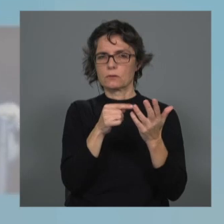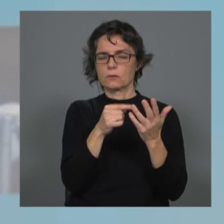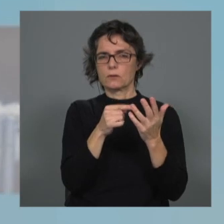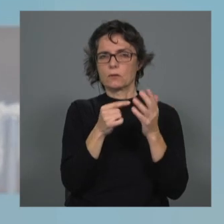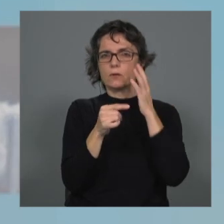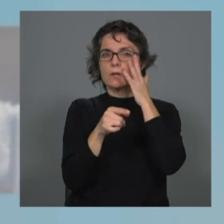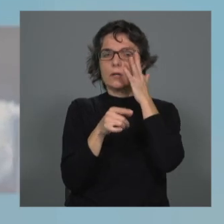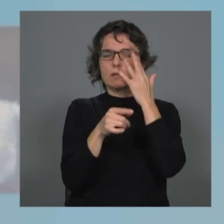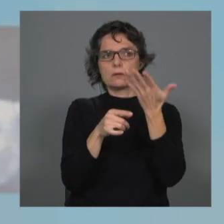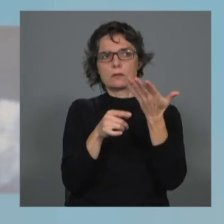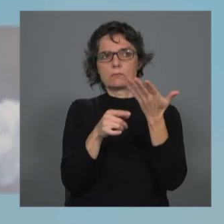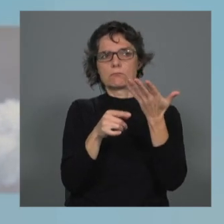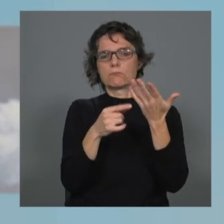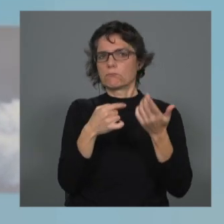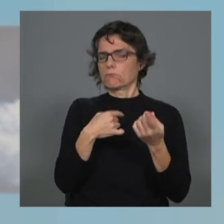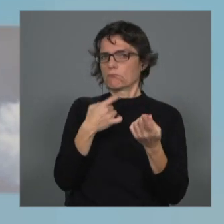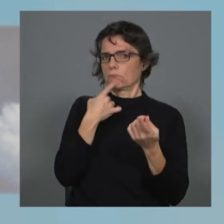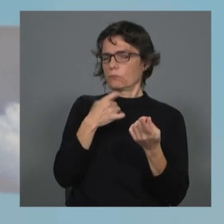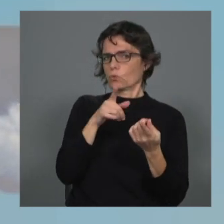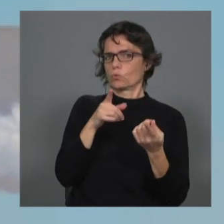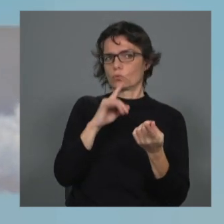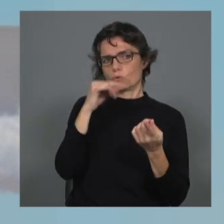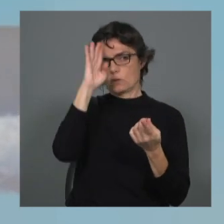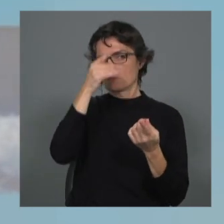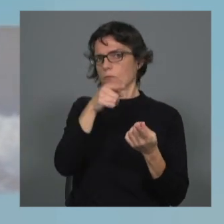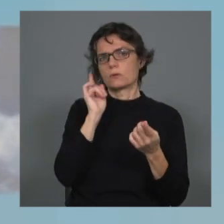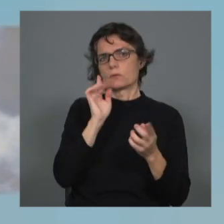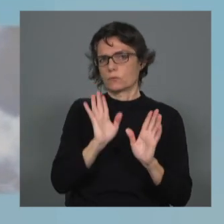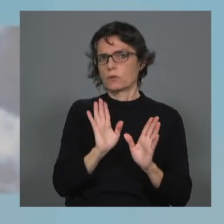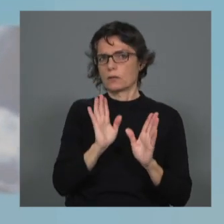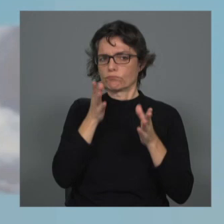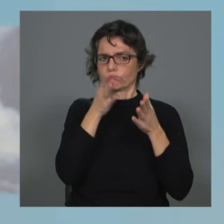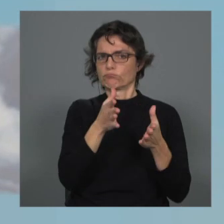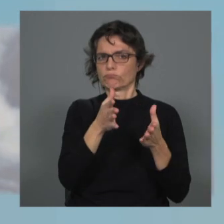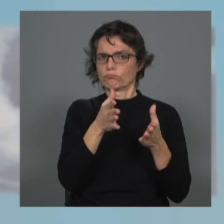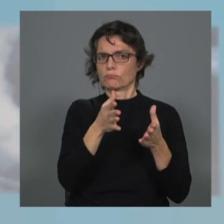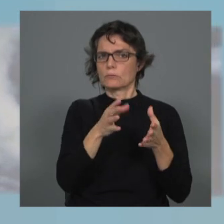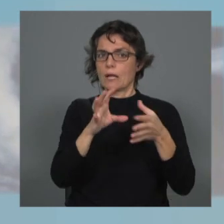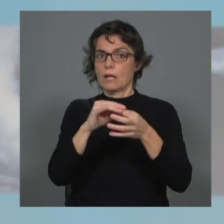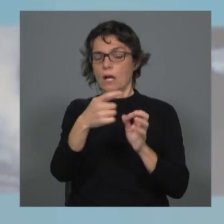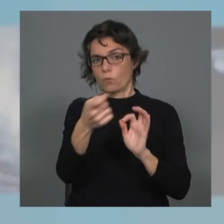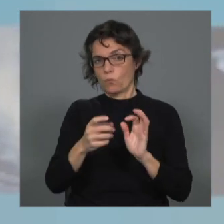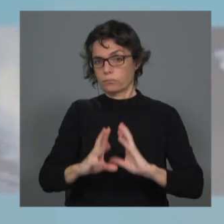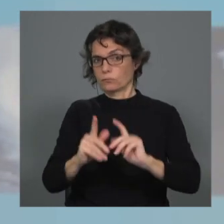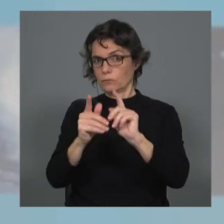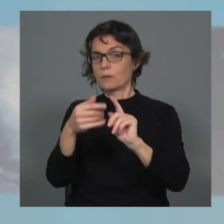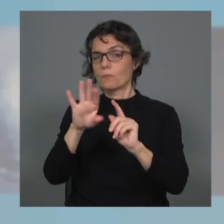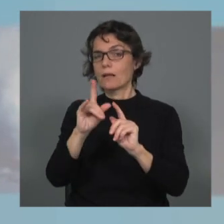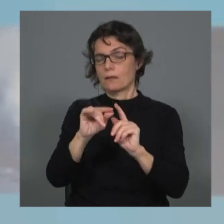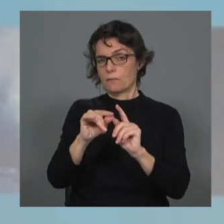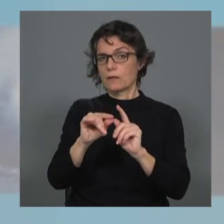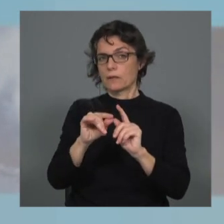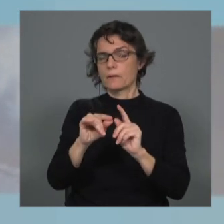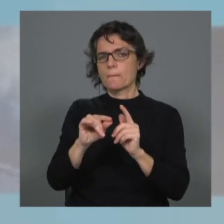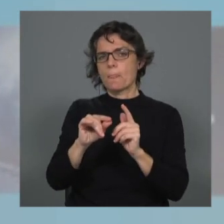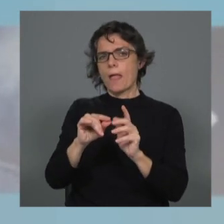estejamos tão despertos para a centralidade que ele tem como fator de construção da paz e desenvolvimento, mas há latitudes do mundo onde,